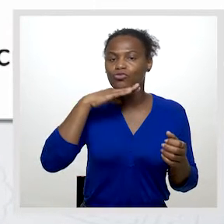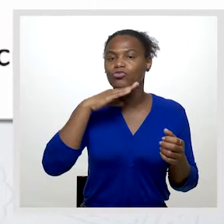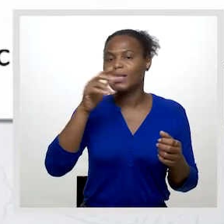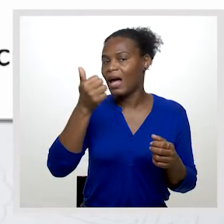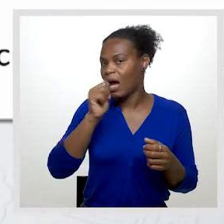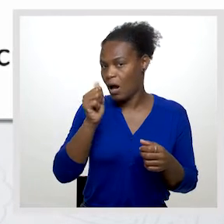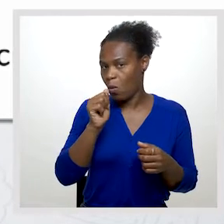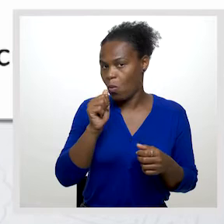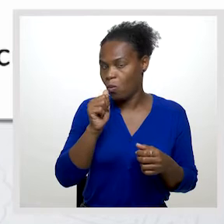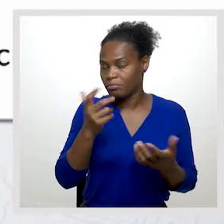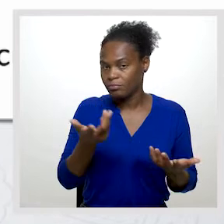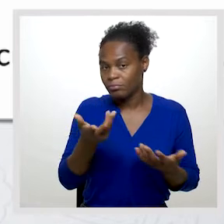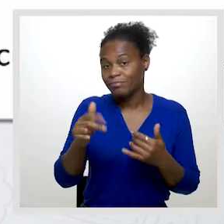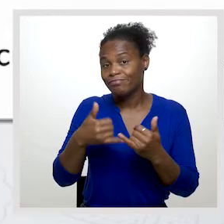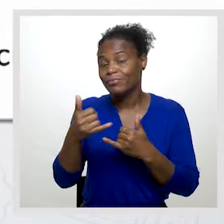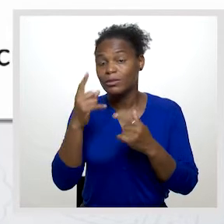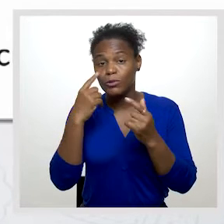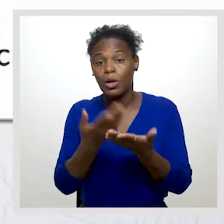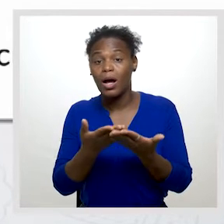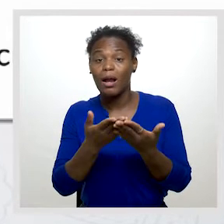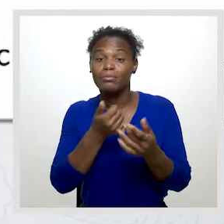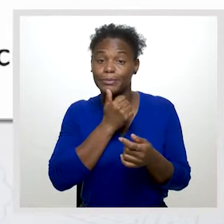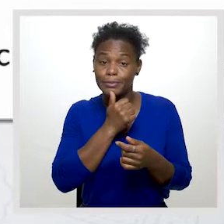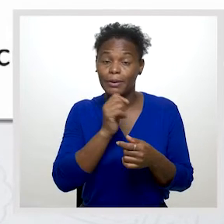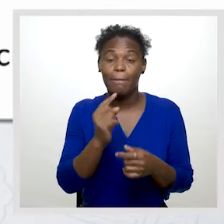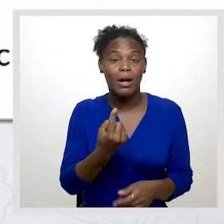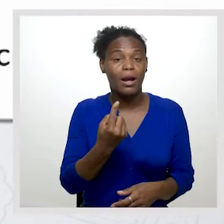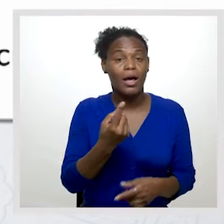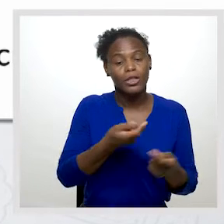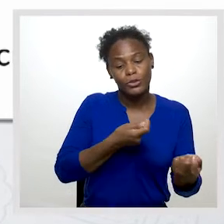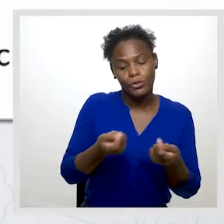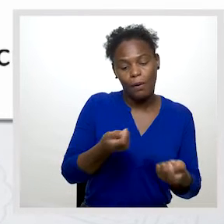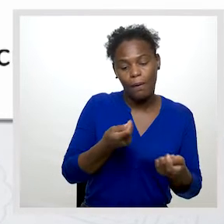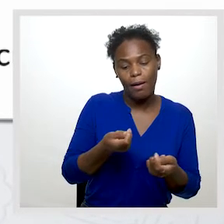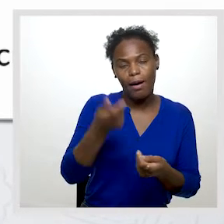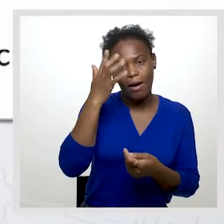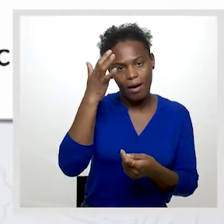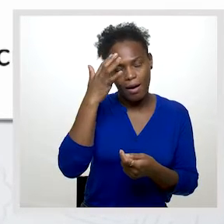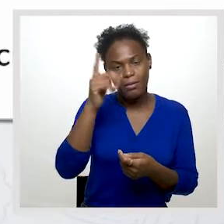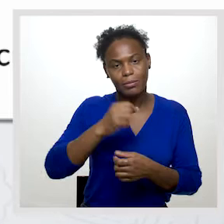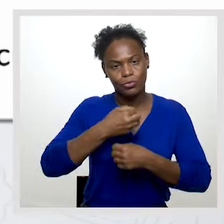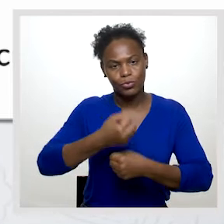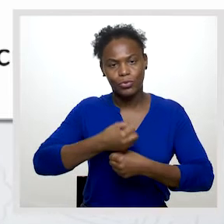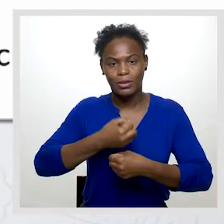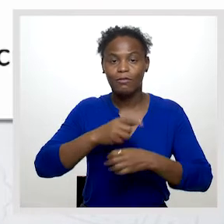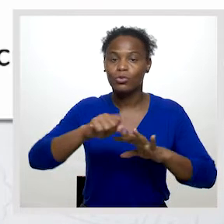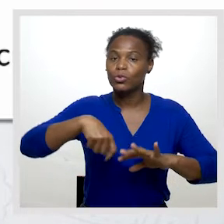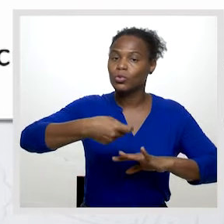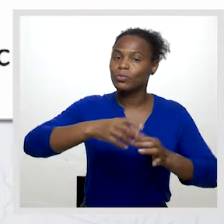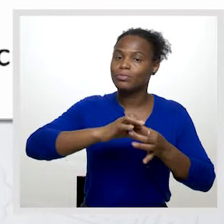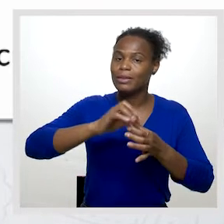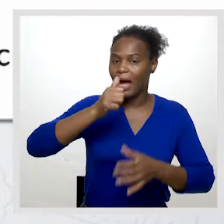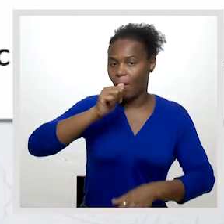dos recursos hídricos e apresentar as medidas para uma gestão racional e sustentável